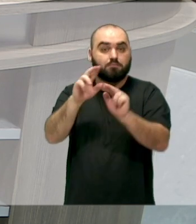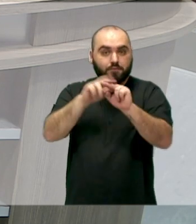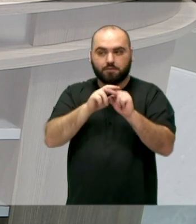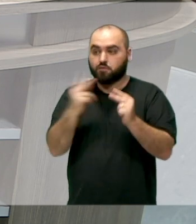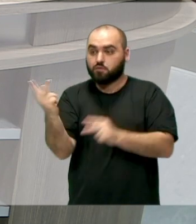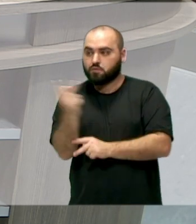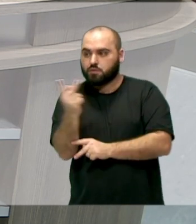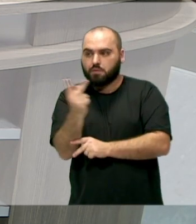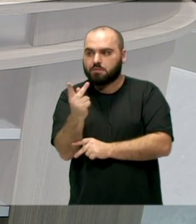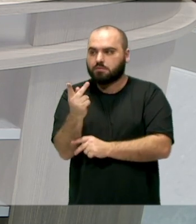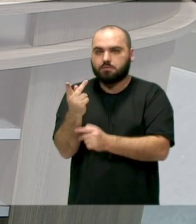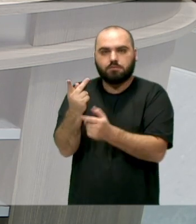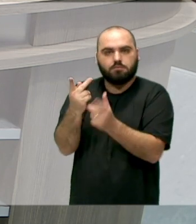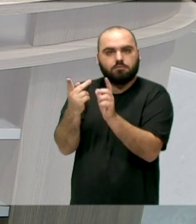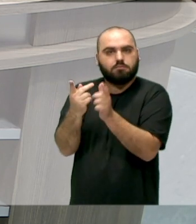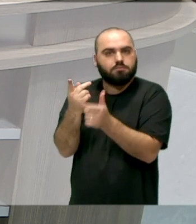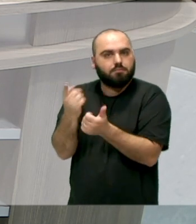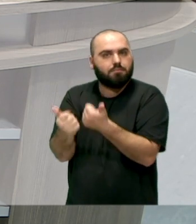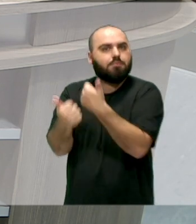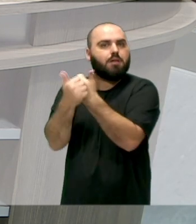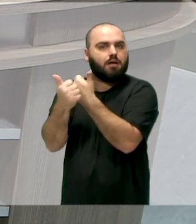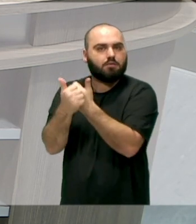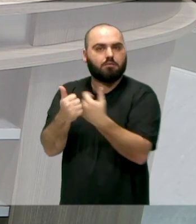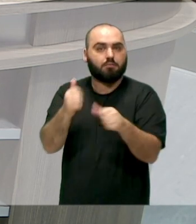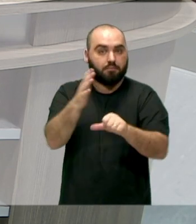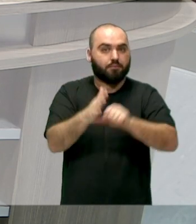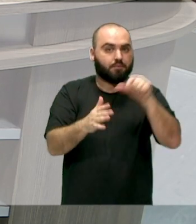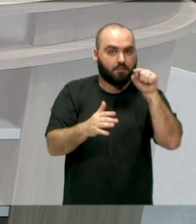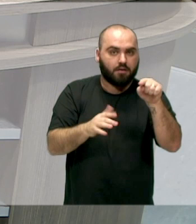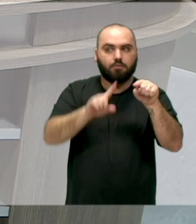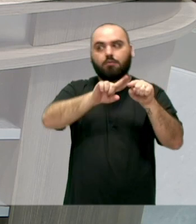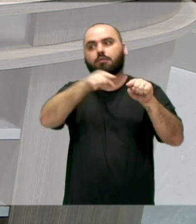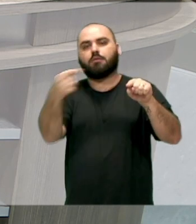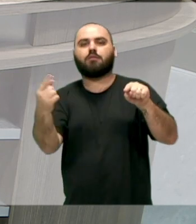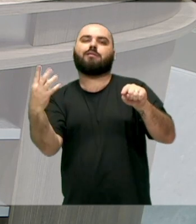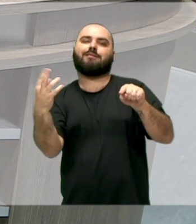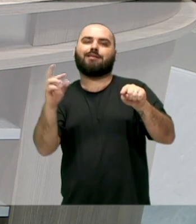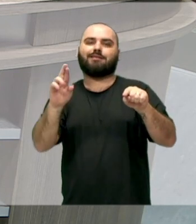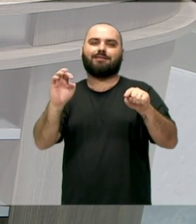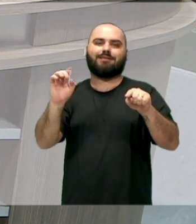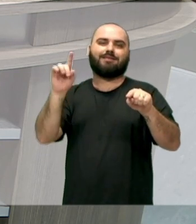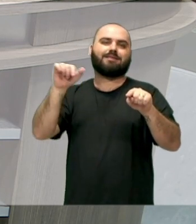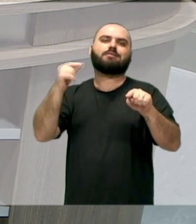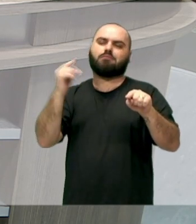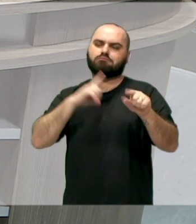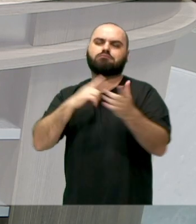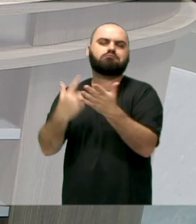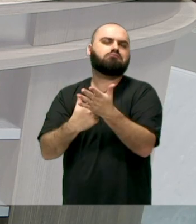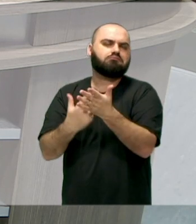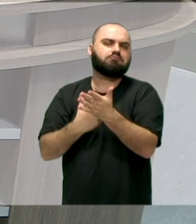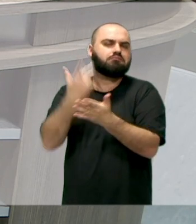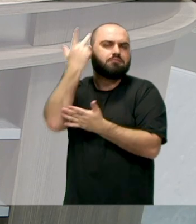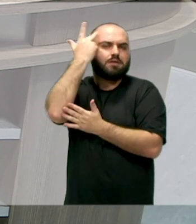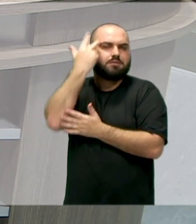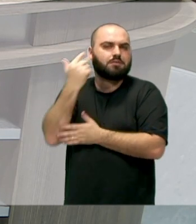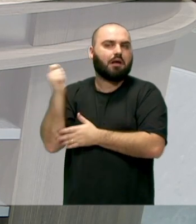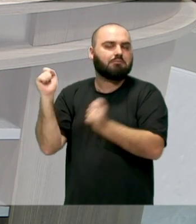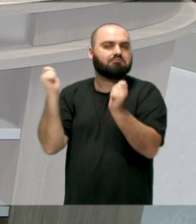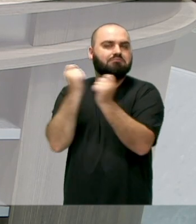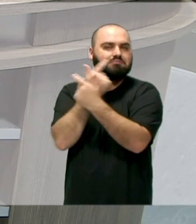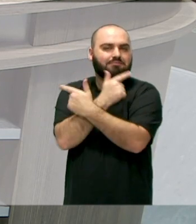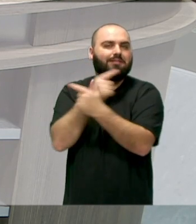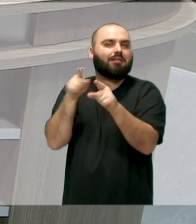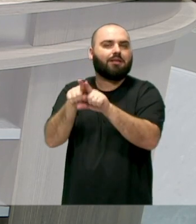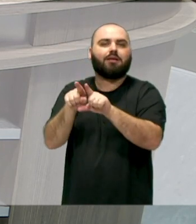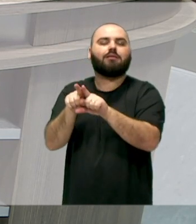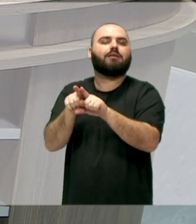Rural, acho que foi um pouquinho depois, né? Mas o Quarta Redenção, eles têm até no livro uma história bem engraçada deles, que eles